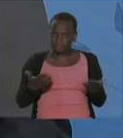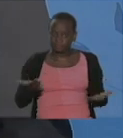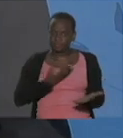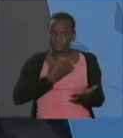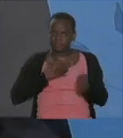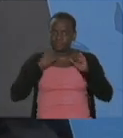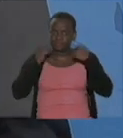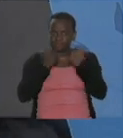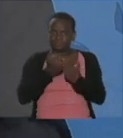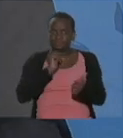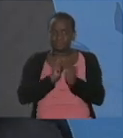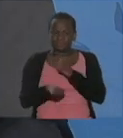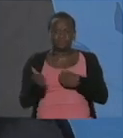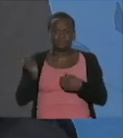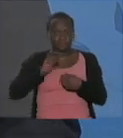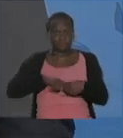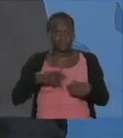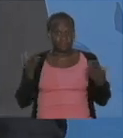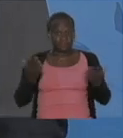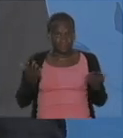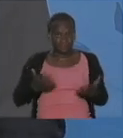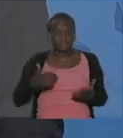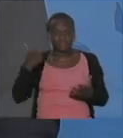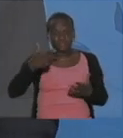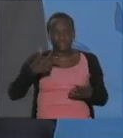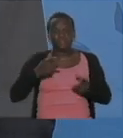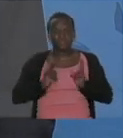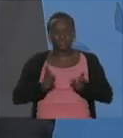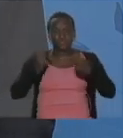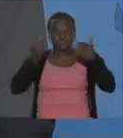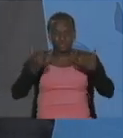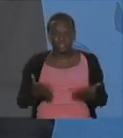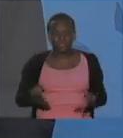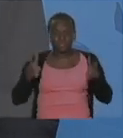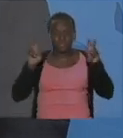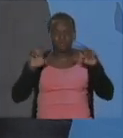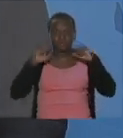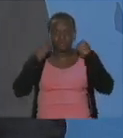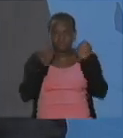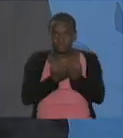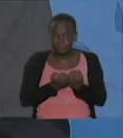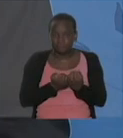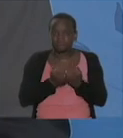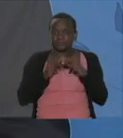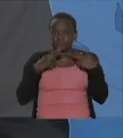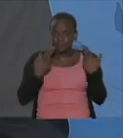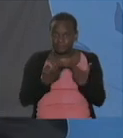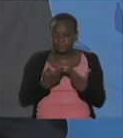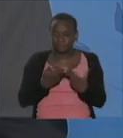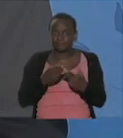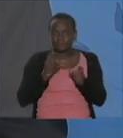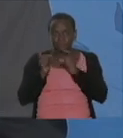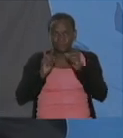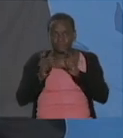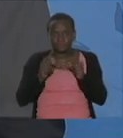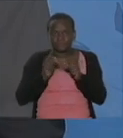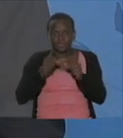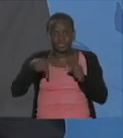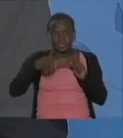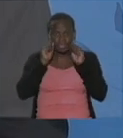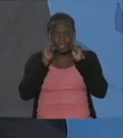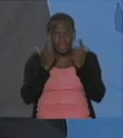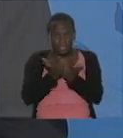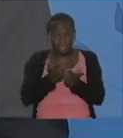alô amigos do Arena esportiva estamos de volta agora com a segunda parte do programa e o assunto audiência pública sobre o Maracanã